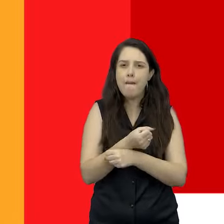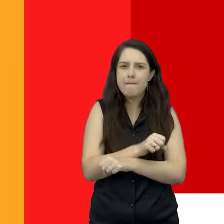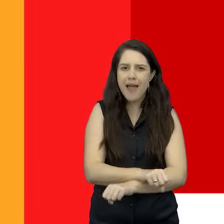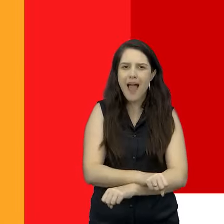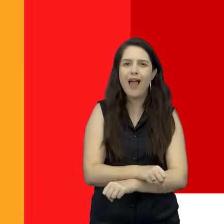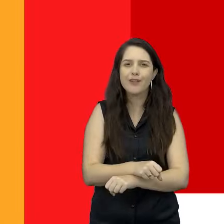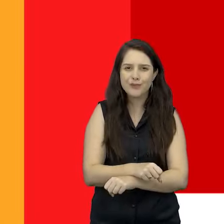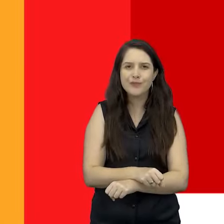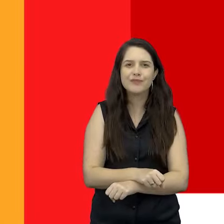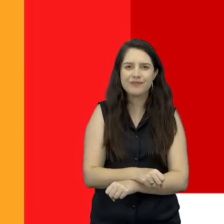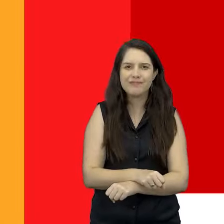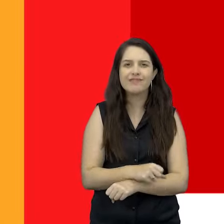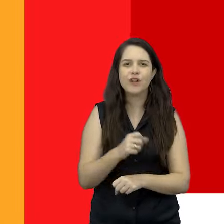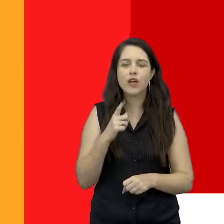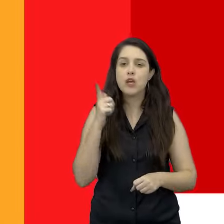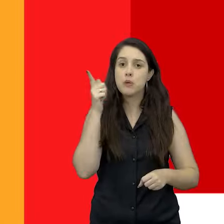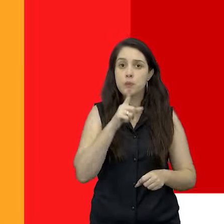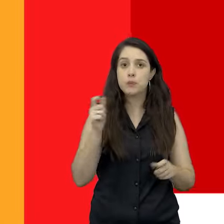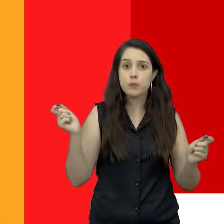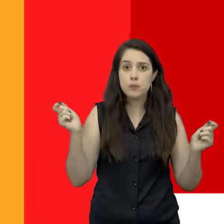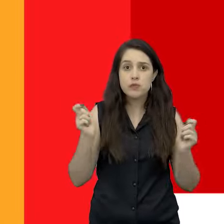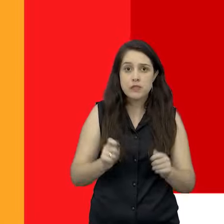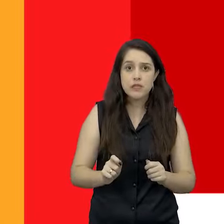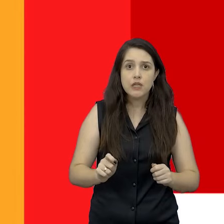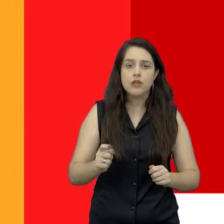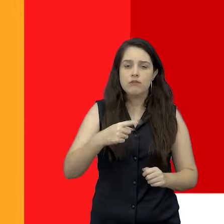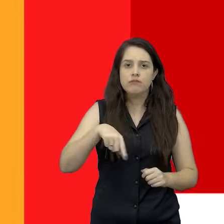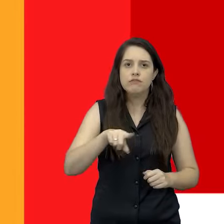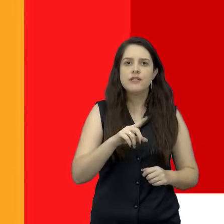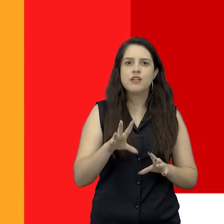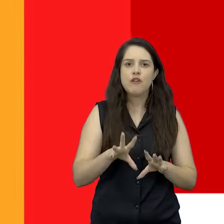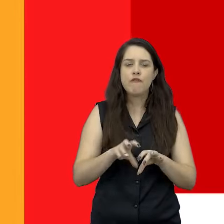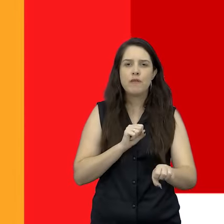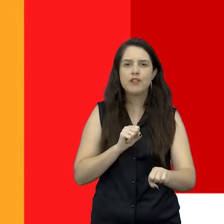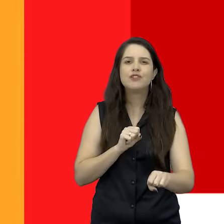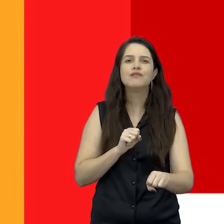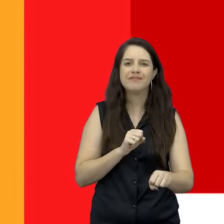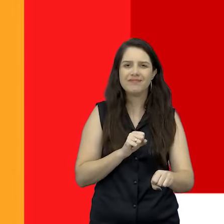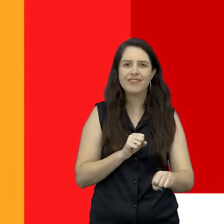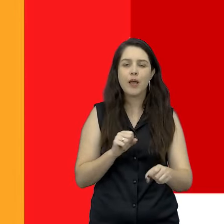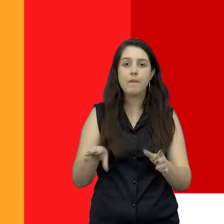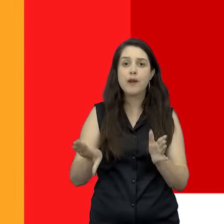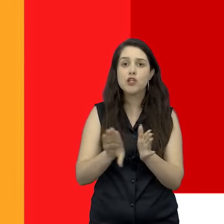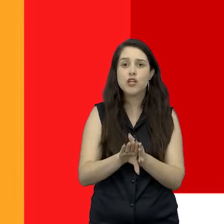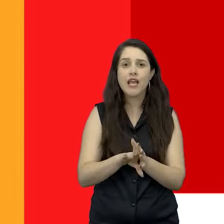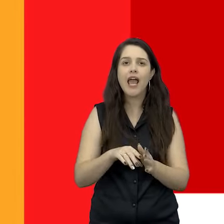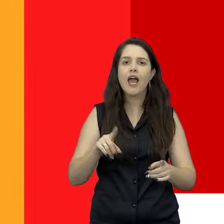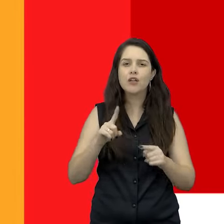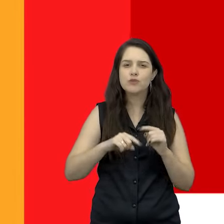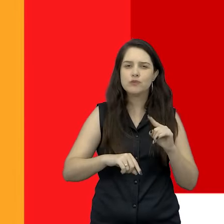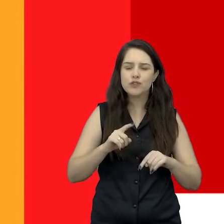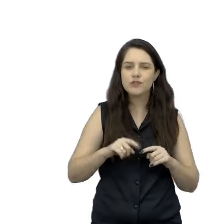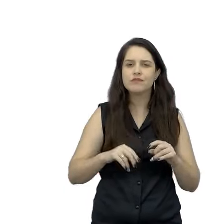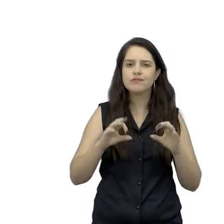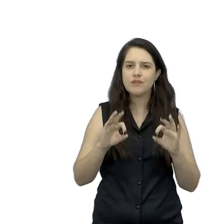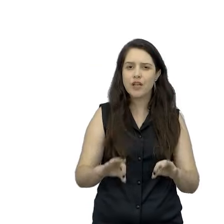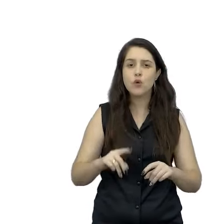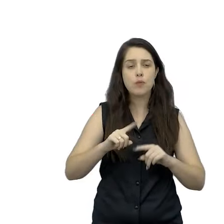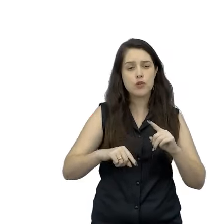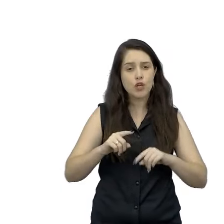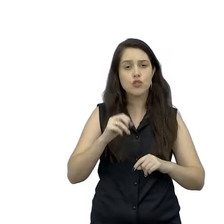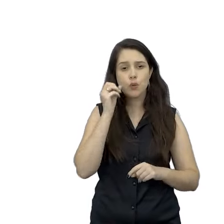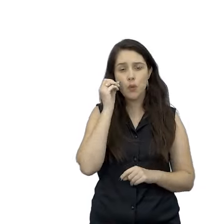eles consigam fazer o percurso formativo, né, para chegar ao seu objeto de